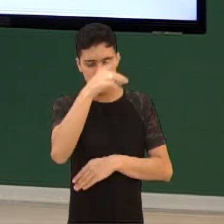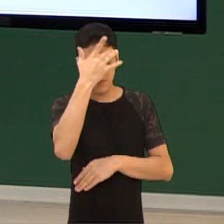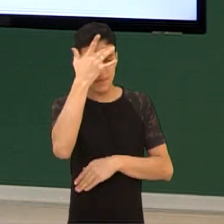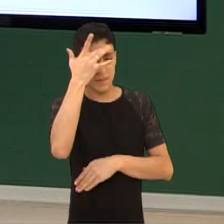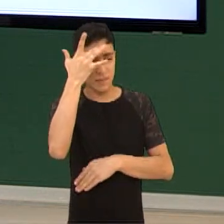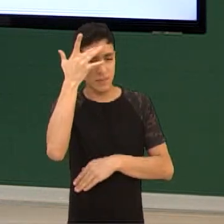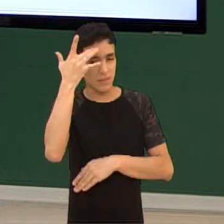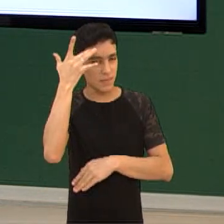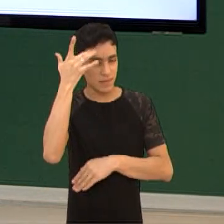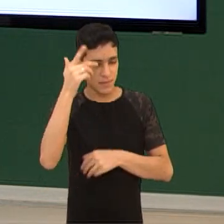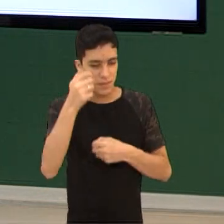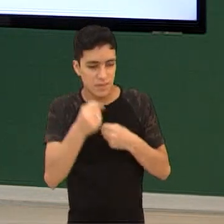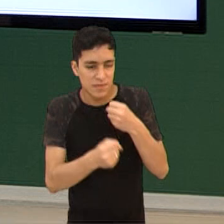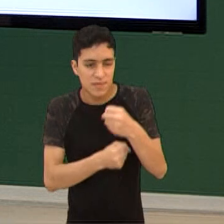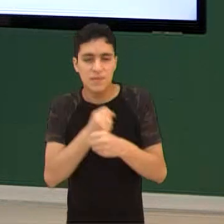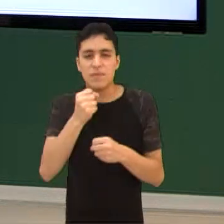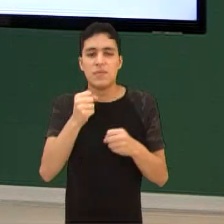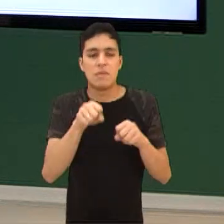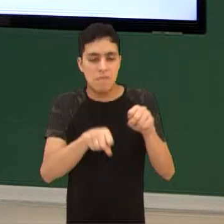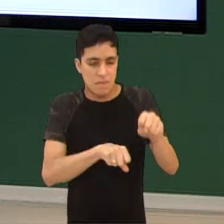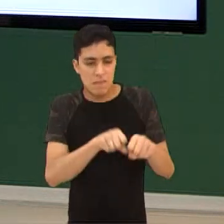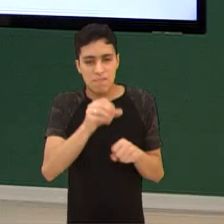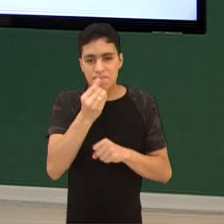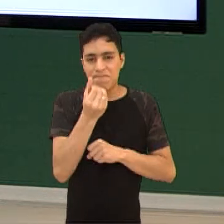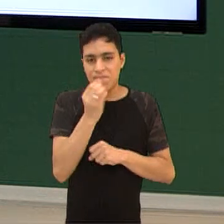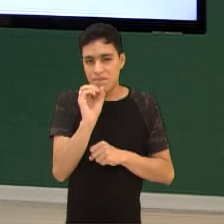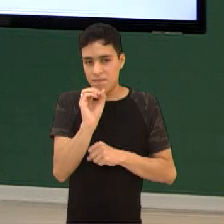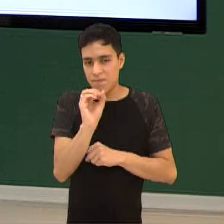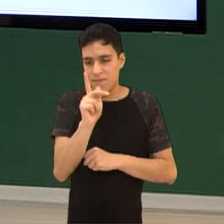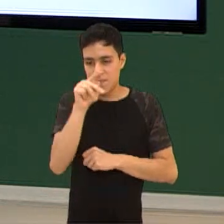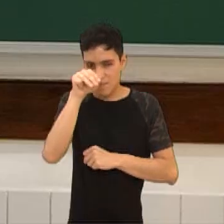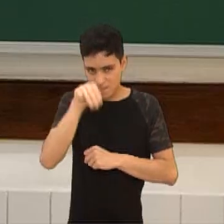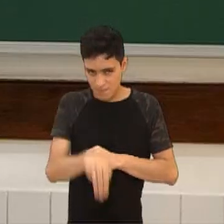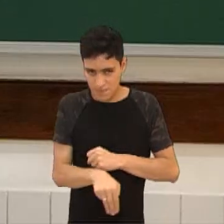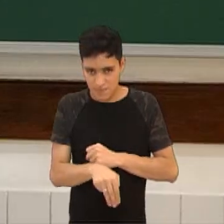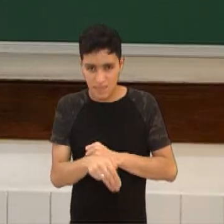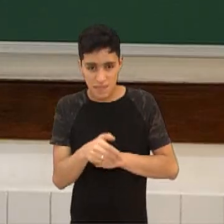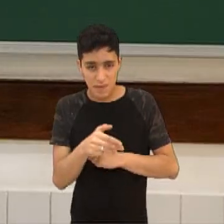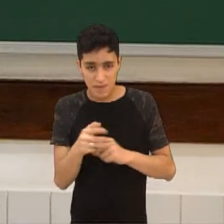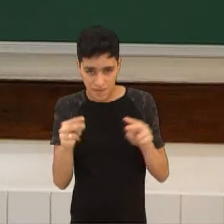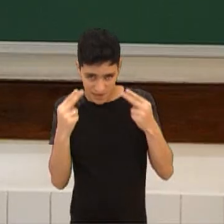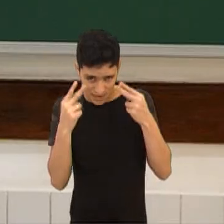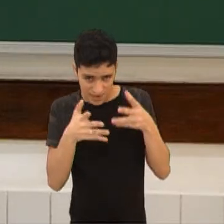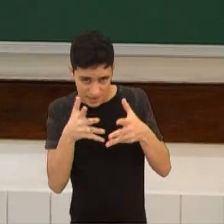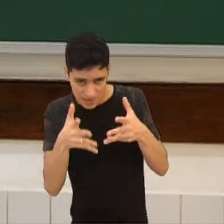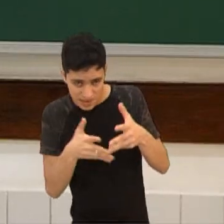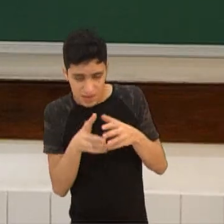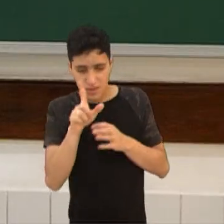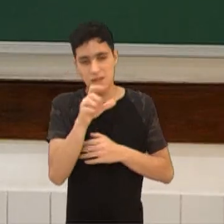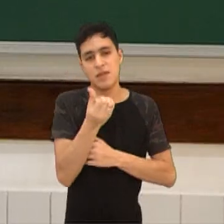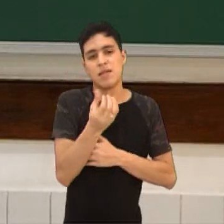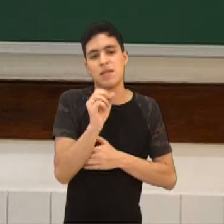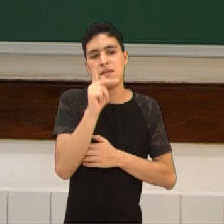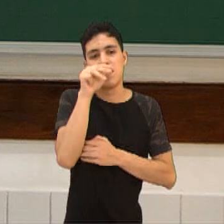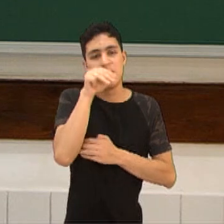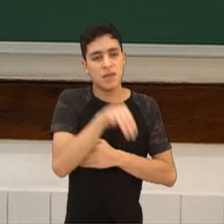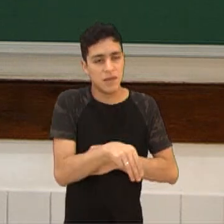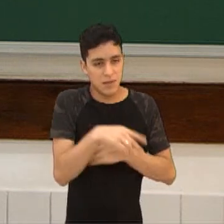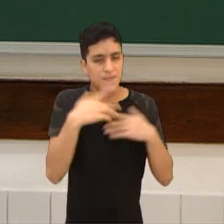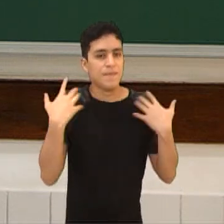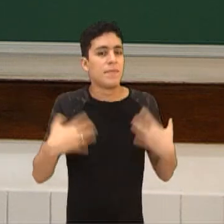ciclista percorreu 60 quilômetros. Você ouviu o professor falar aqui? 60 quilômetros,